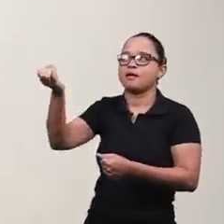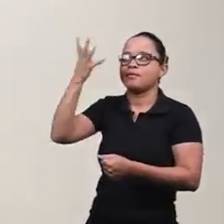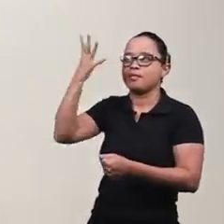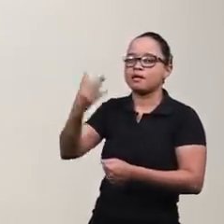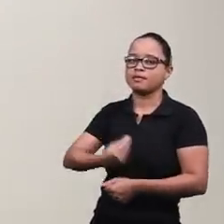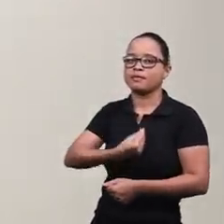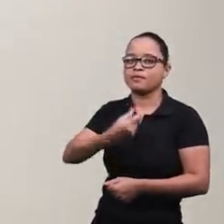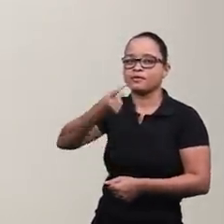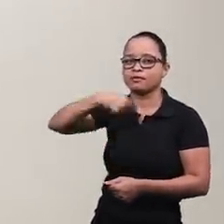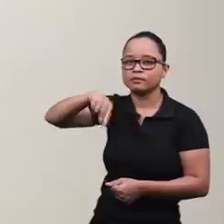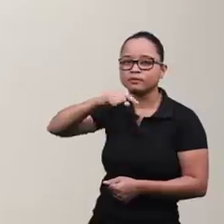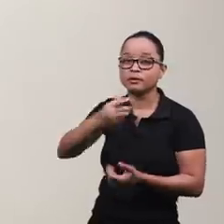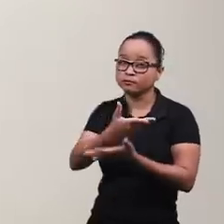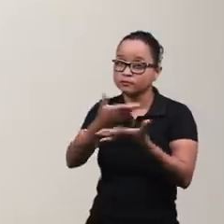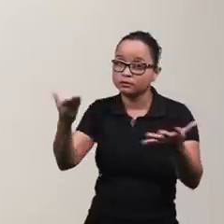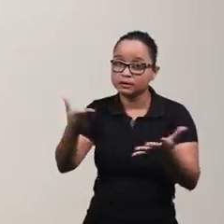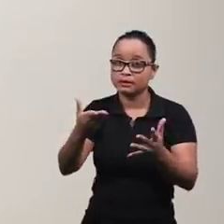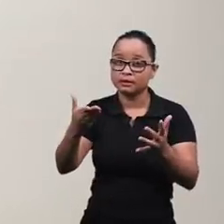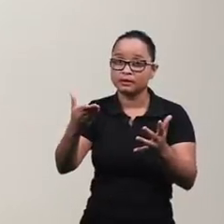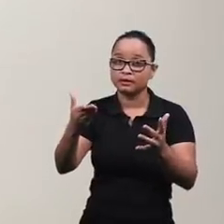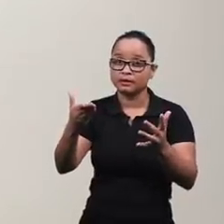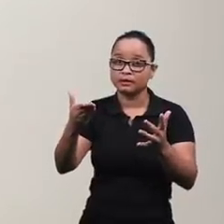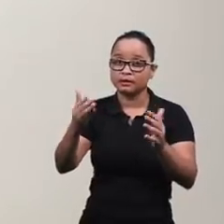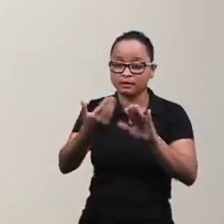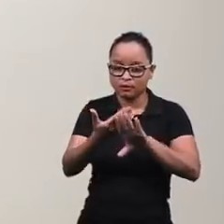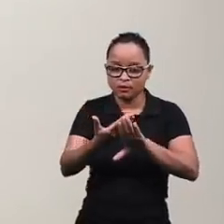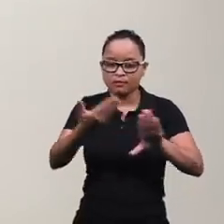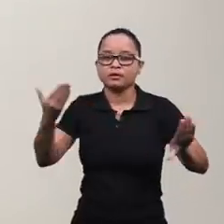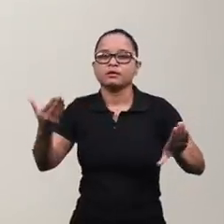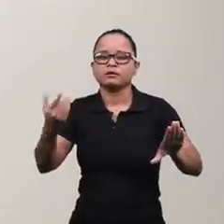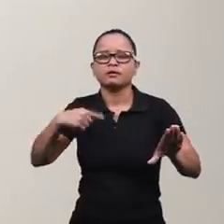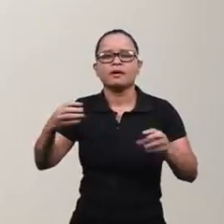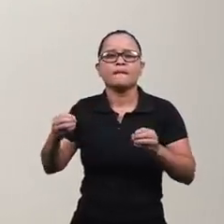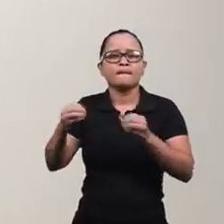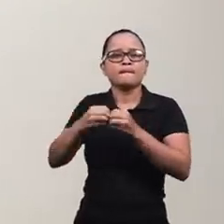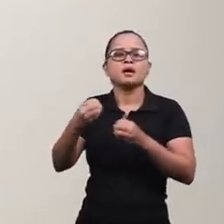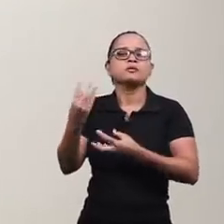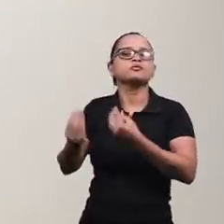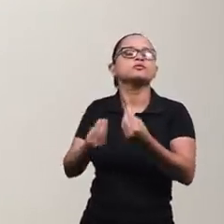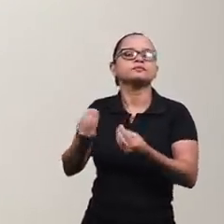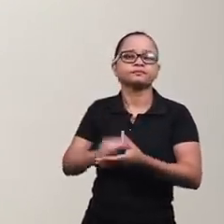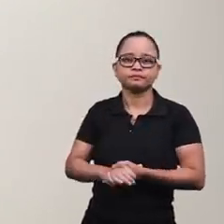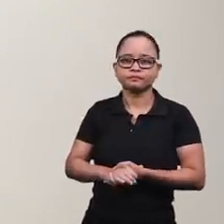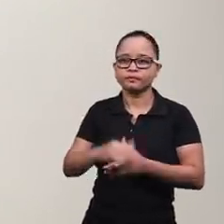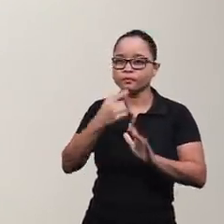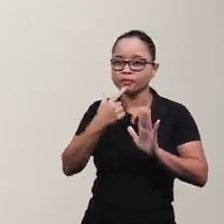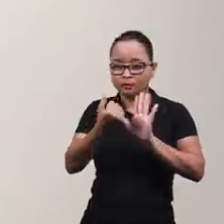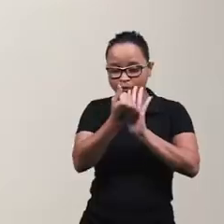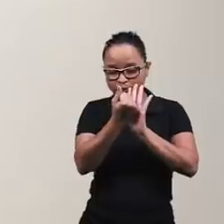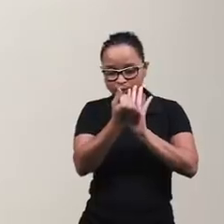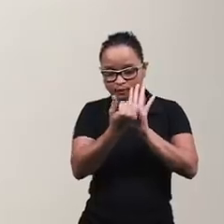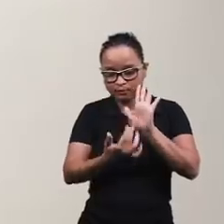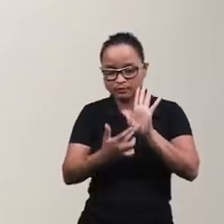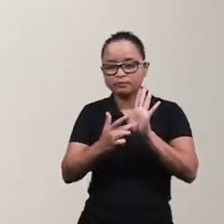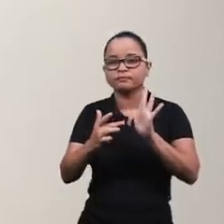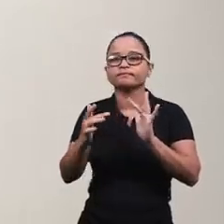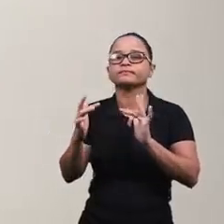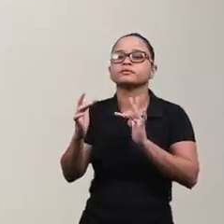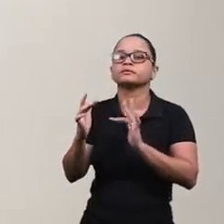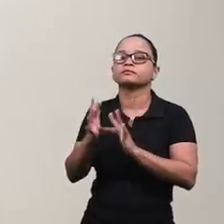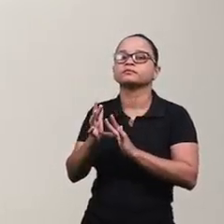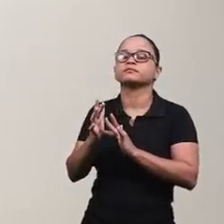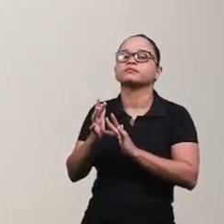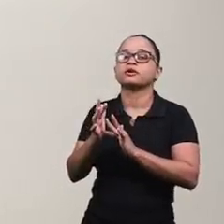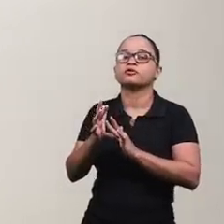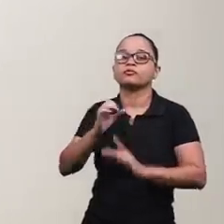revelada Nossa por isso que o seguinte vós que estais hoje como que chegamos perto pelo sangue pelo sacrifício de